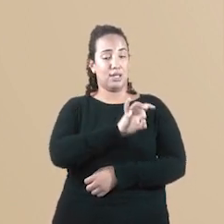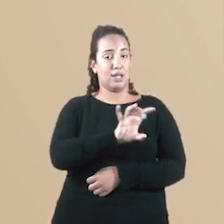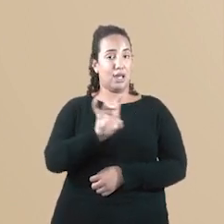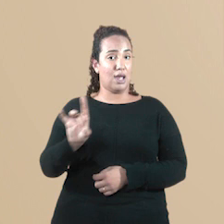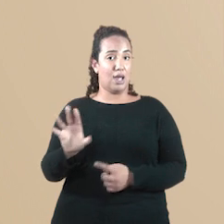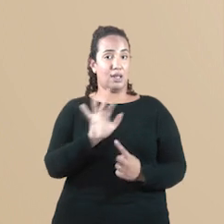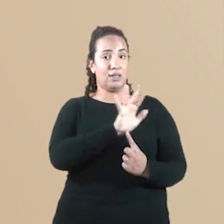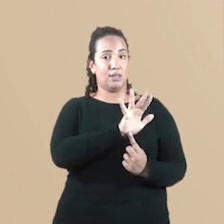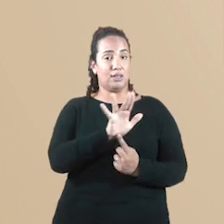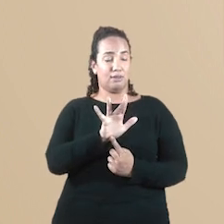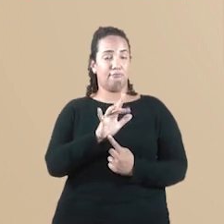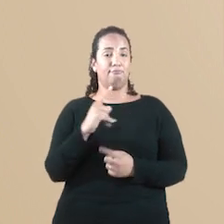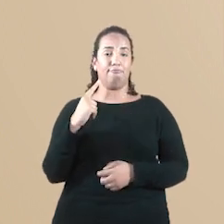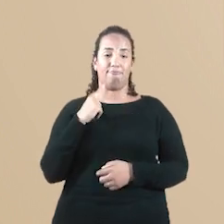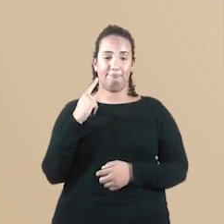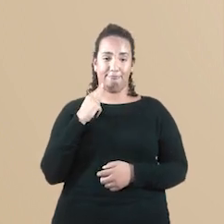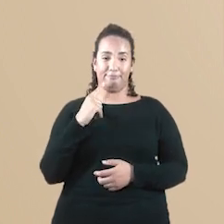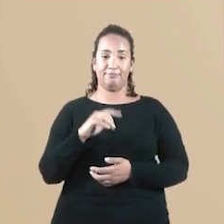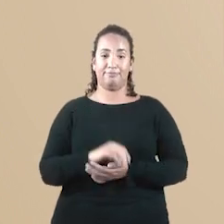cada palmo tem.